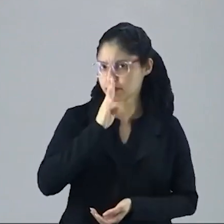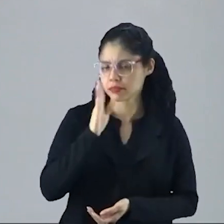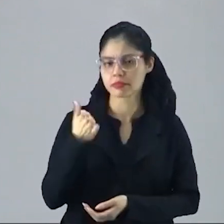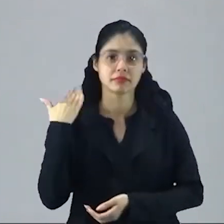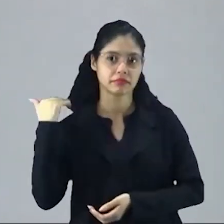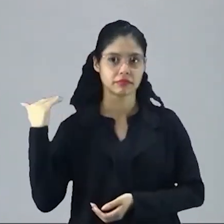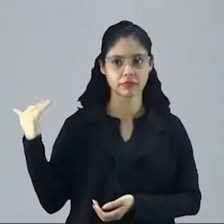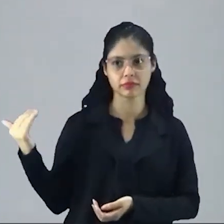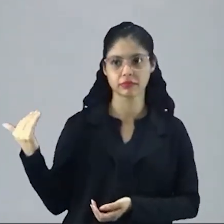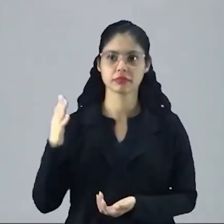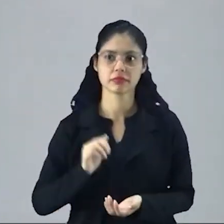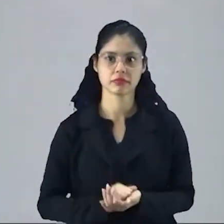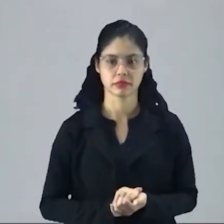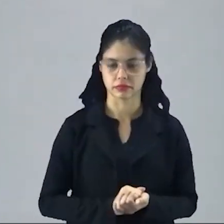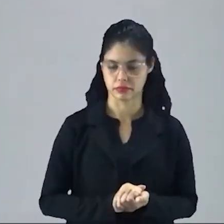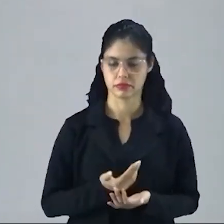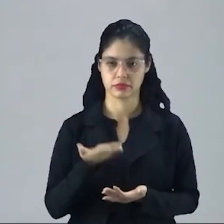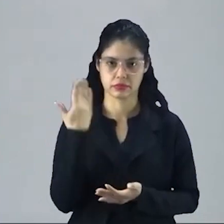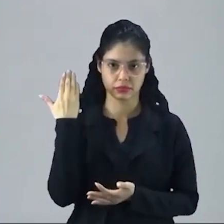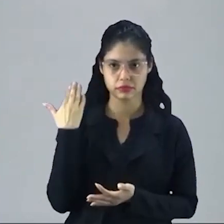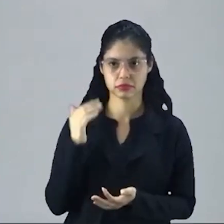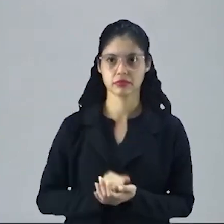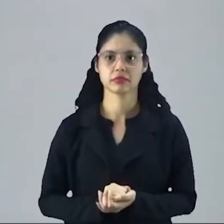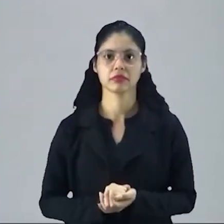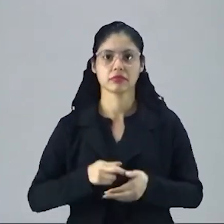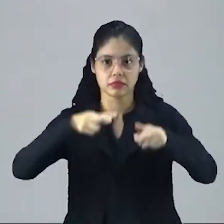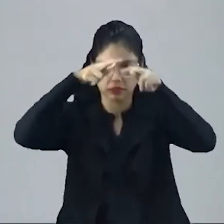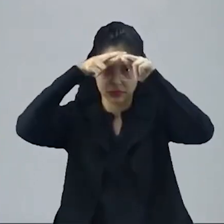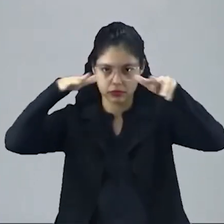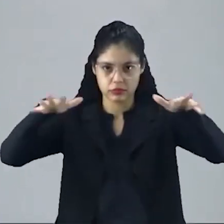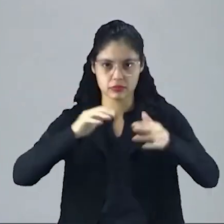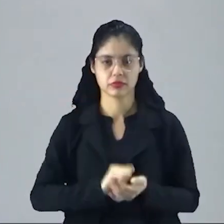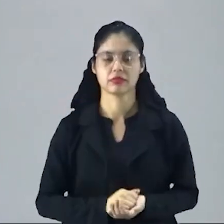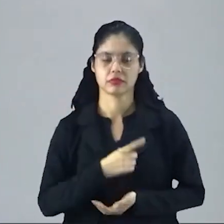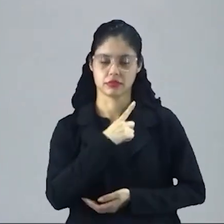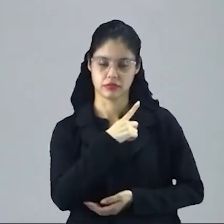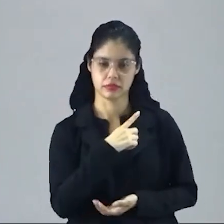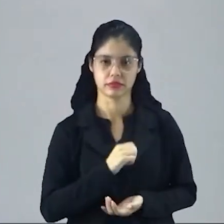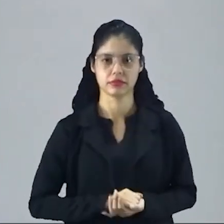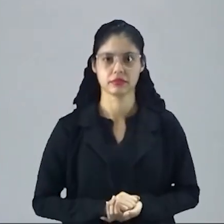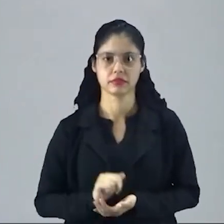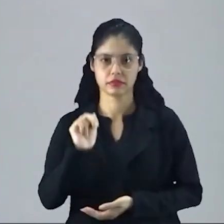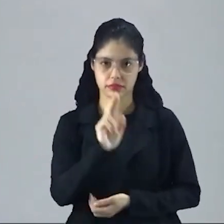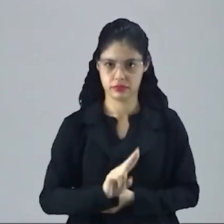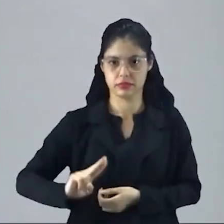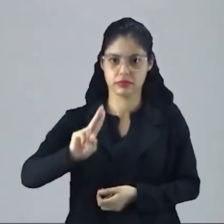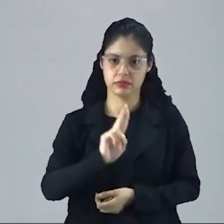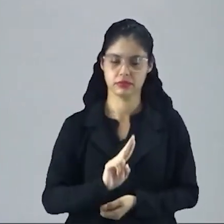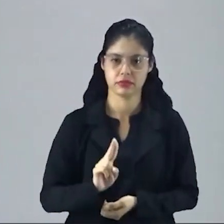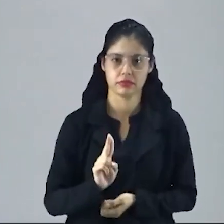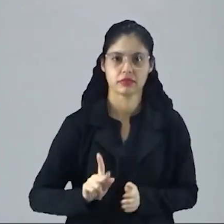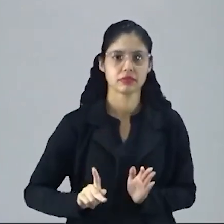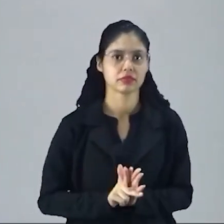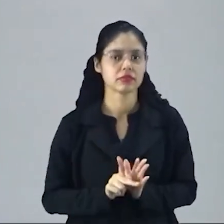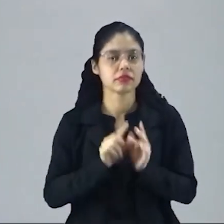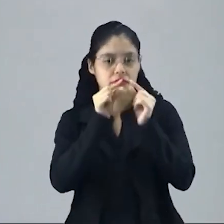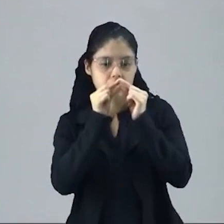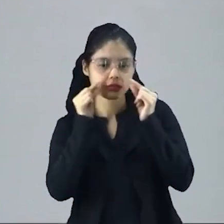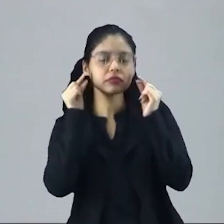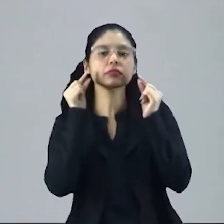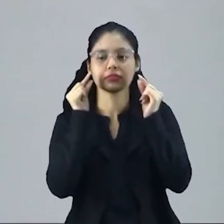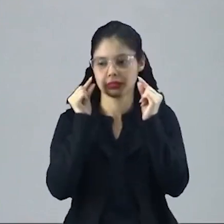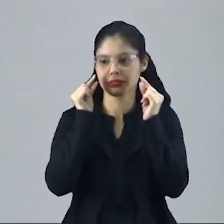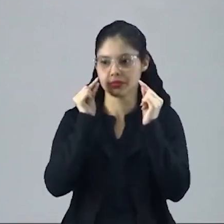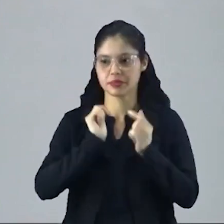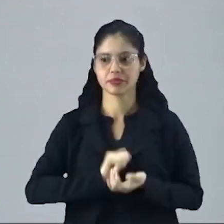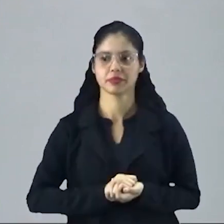à famosa obra, né, lá do Renascimento da Mona Lisa, usando a marca registrada dele, que